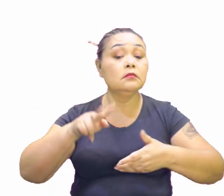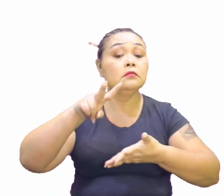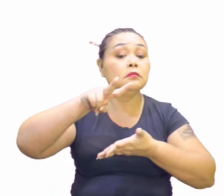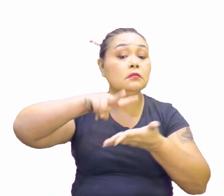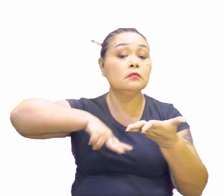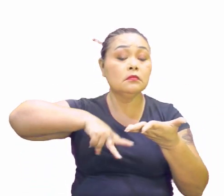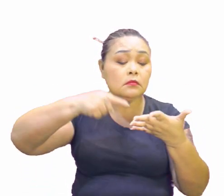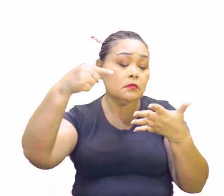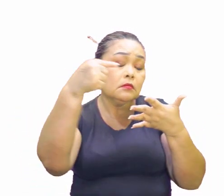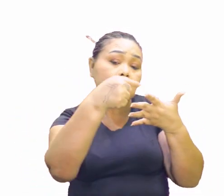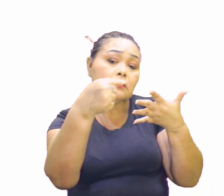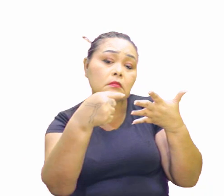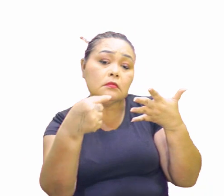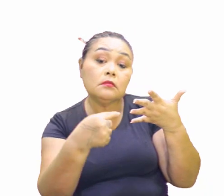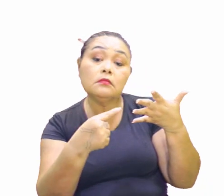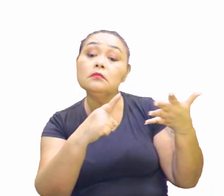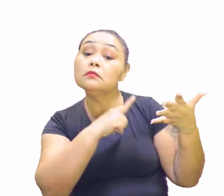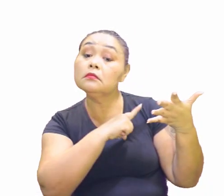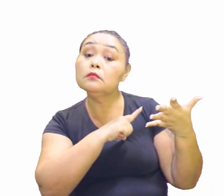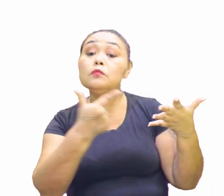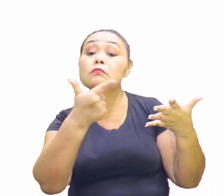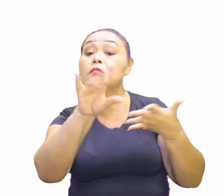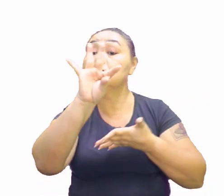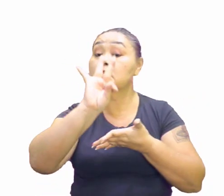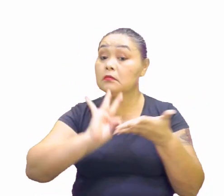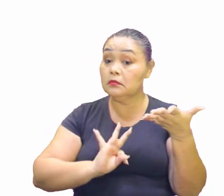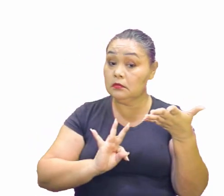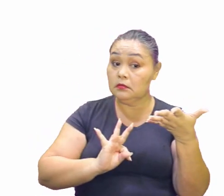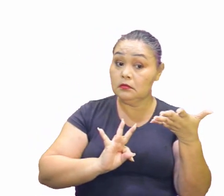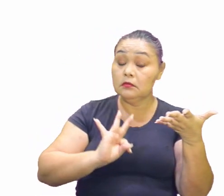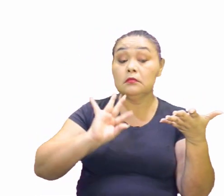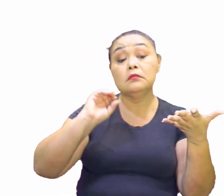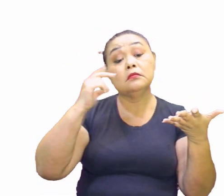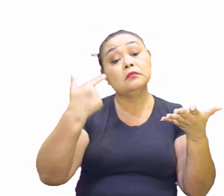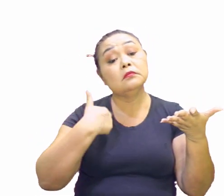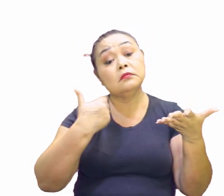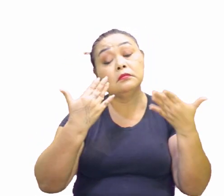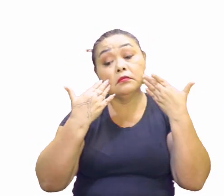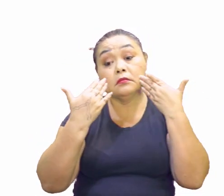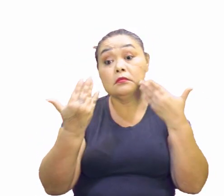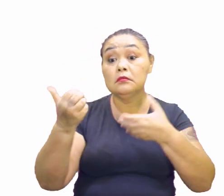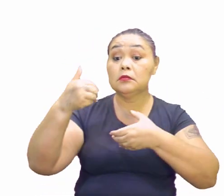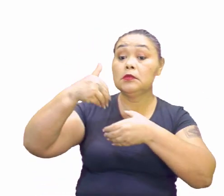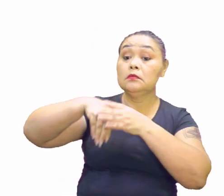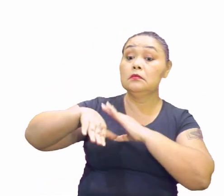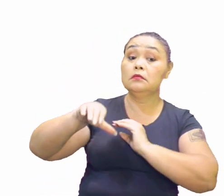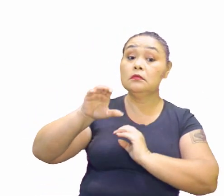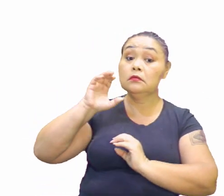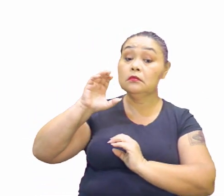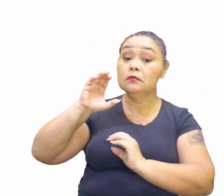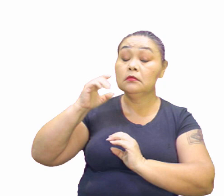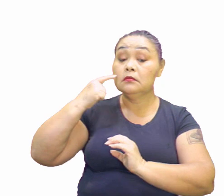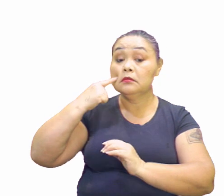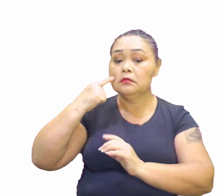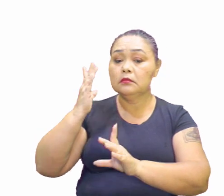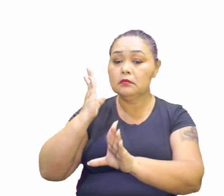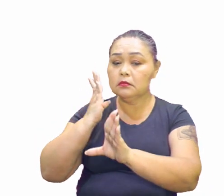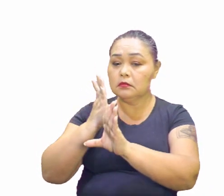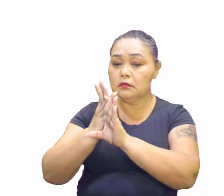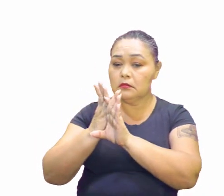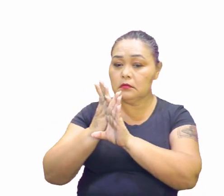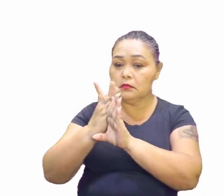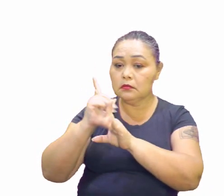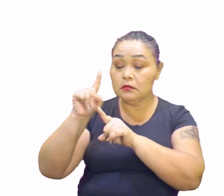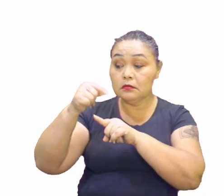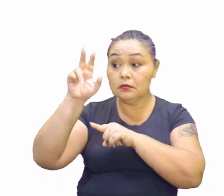que o leitor identifique a presença de outros textos, ou de modo implícito, sendo